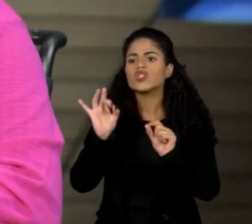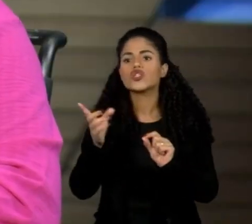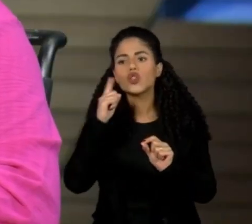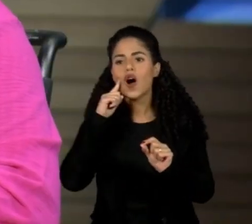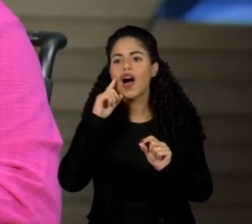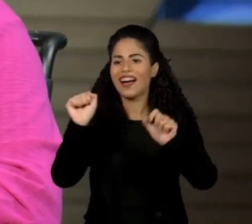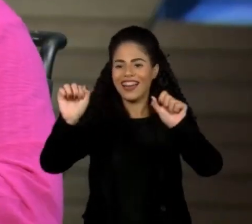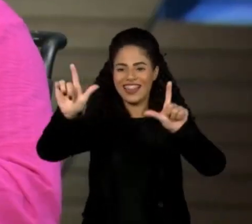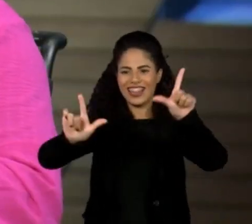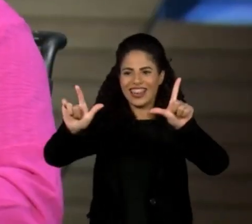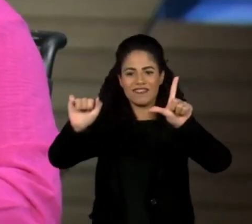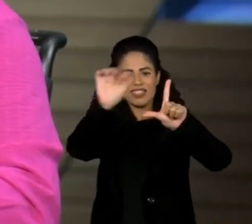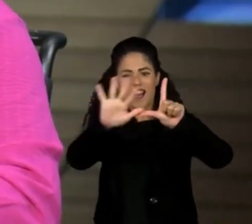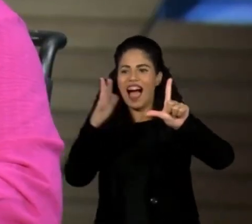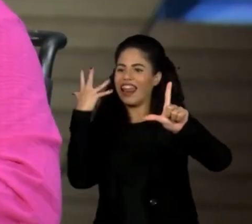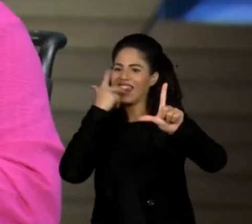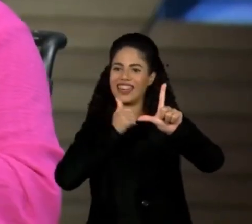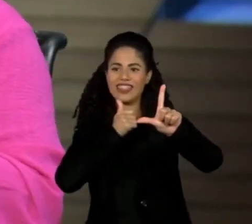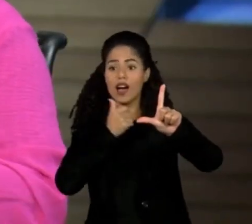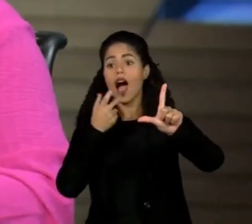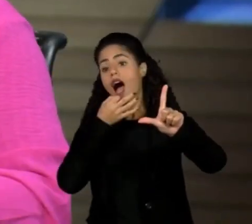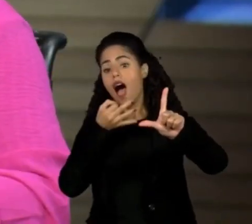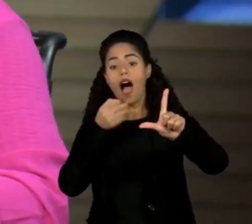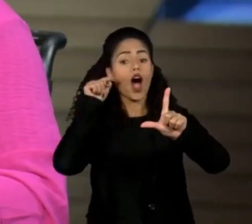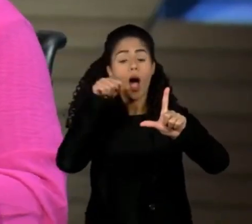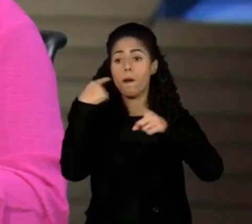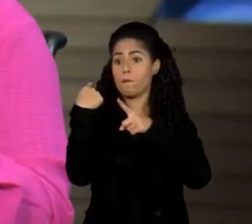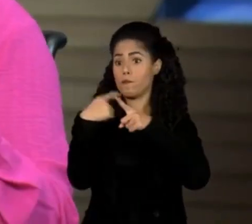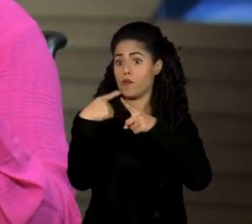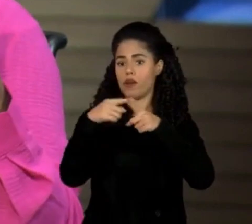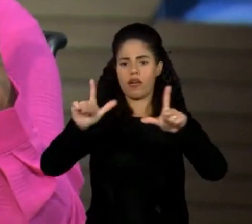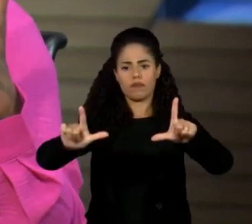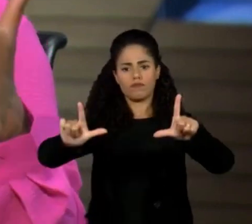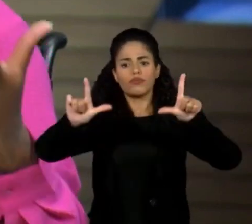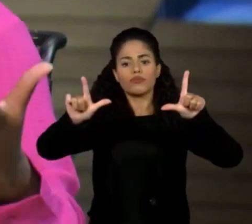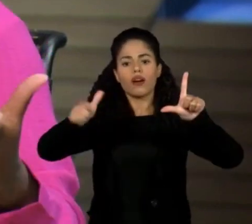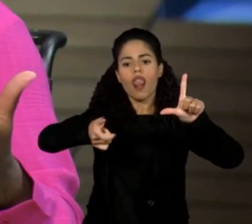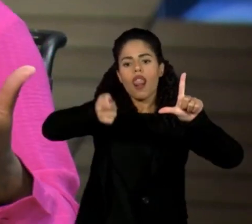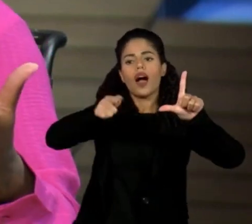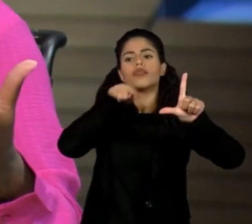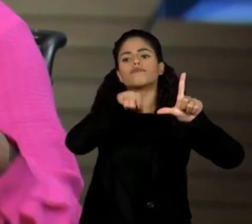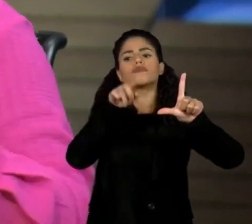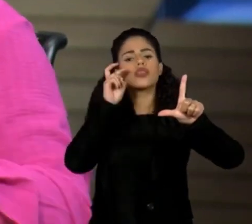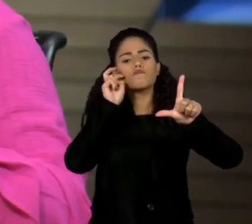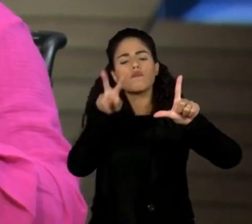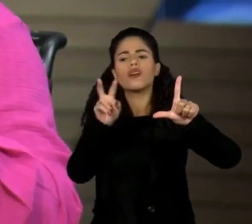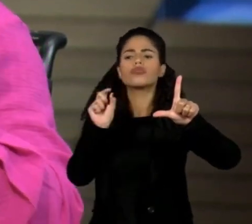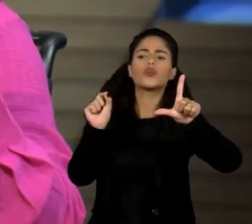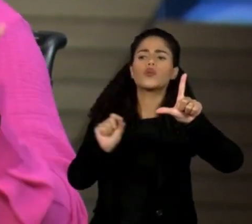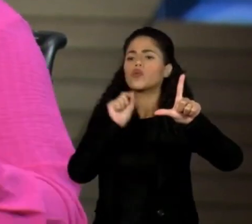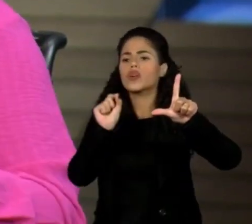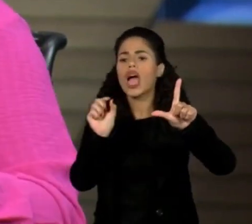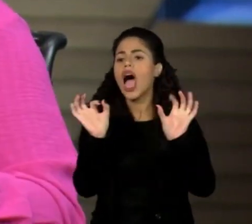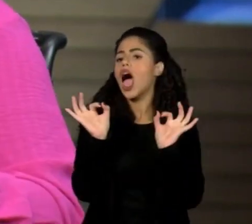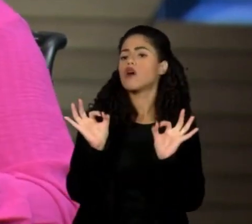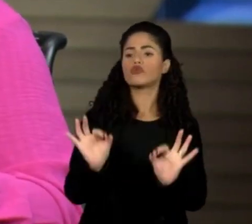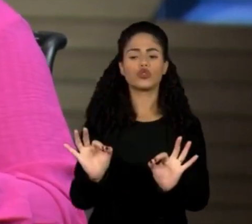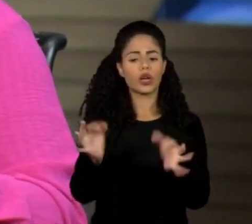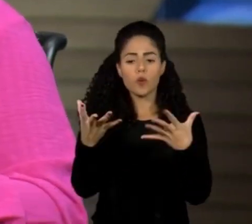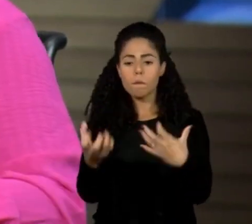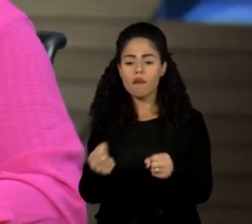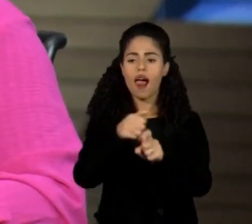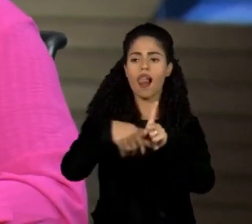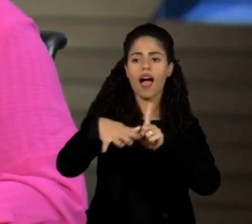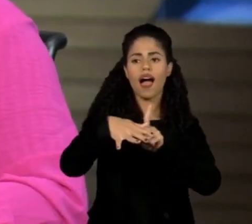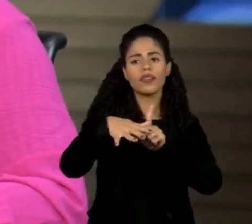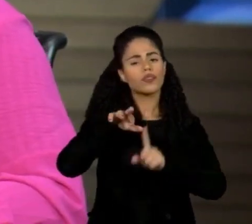propagandas de televisão e a gente vai achar que porque na propaganda isso está lisado é o aceito na sociedade